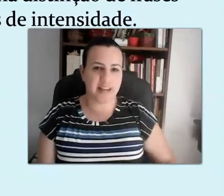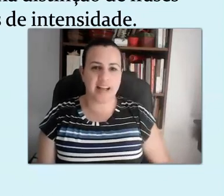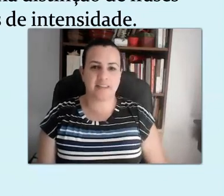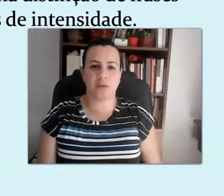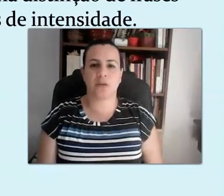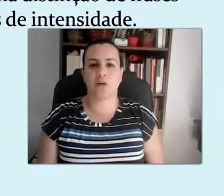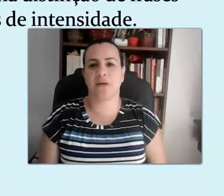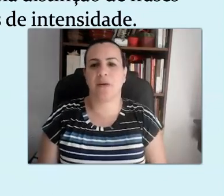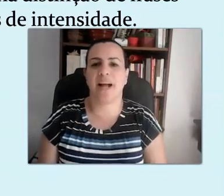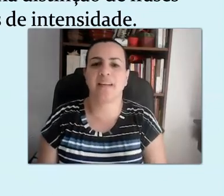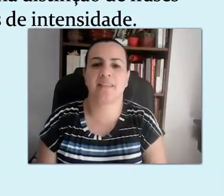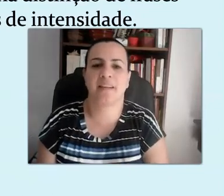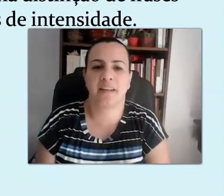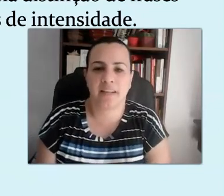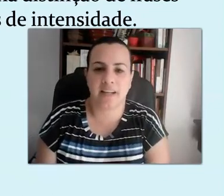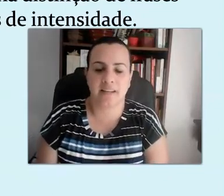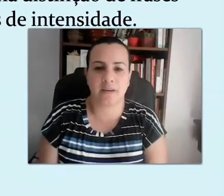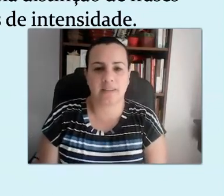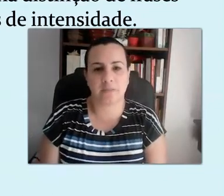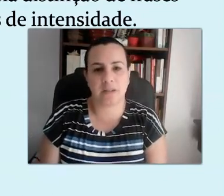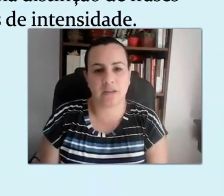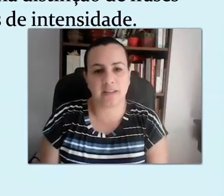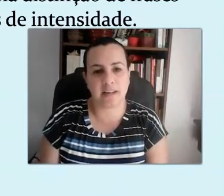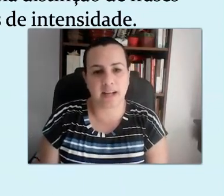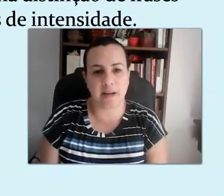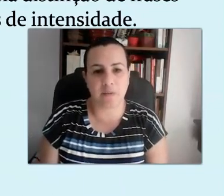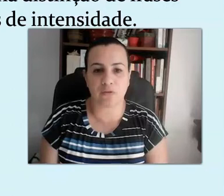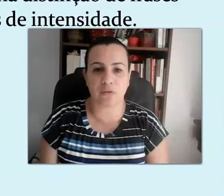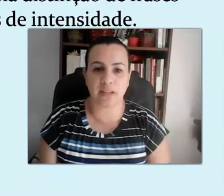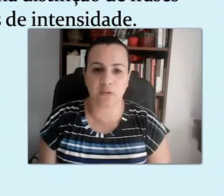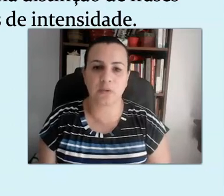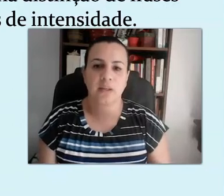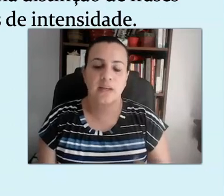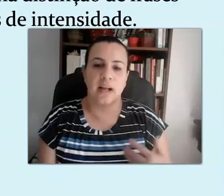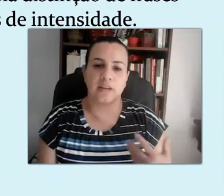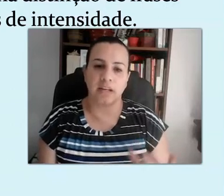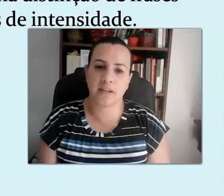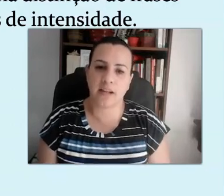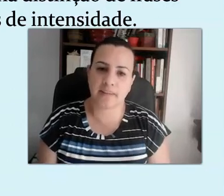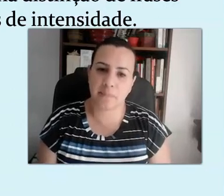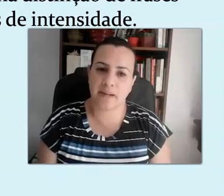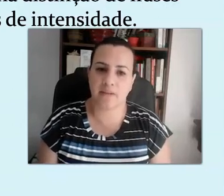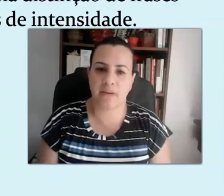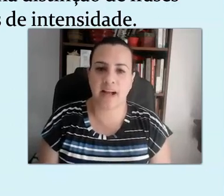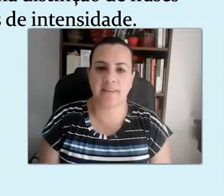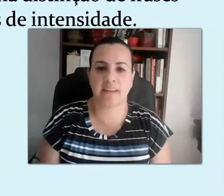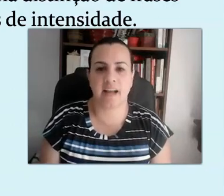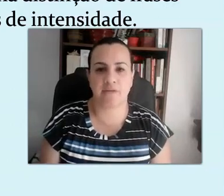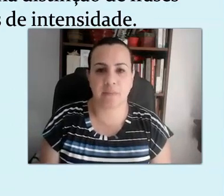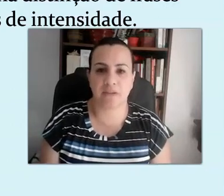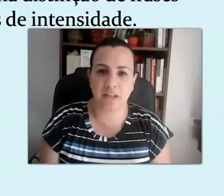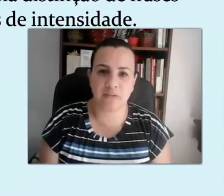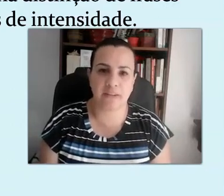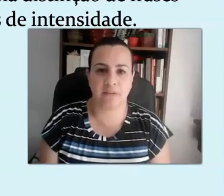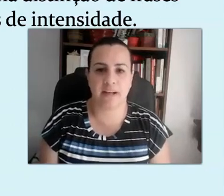expressões faciais ou não manuais, né? Então, essas expressões elas acabam ajudando a gente a saber se a frase